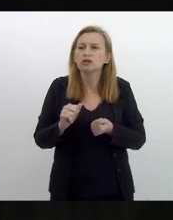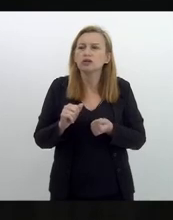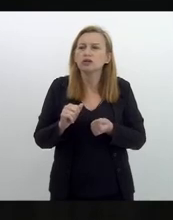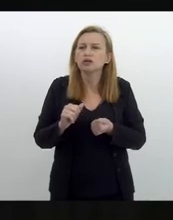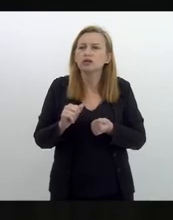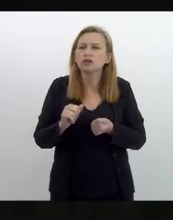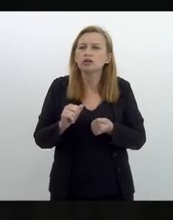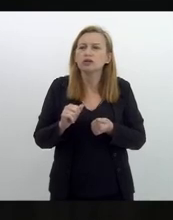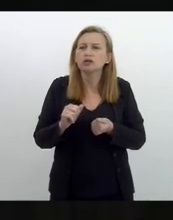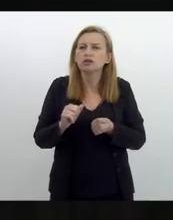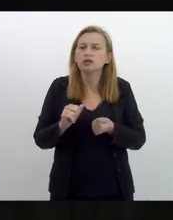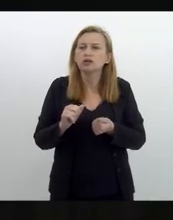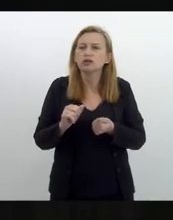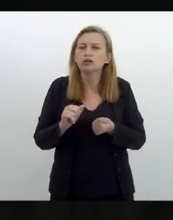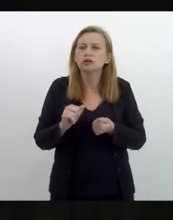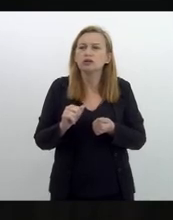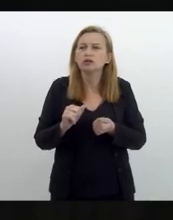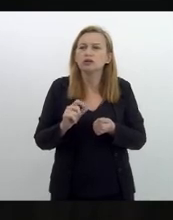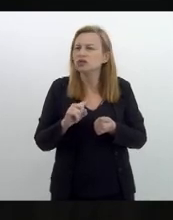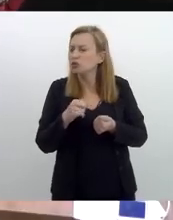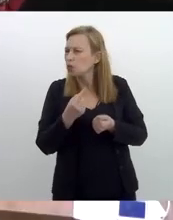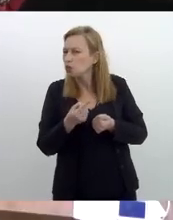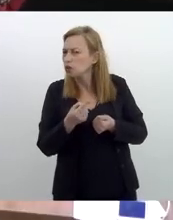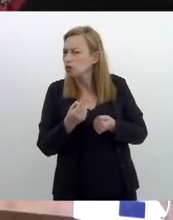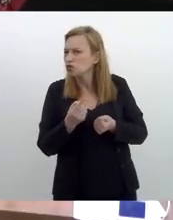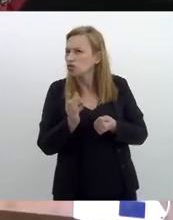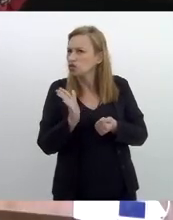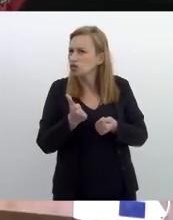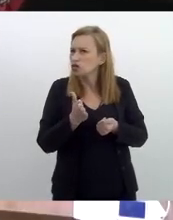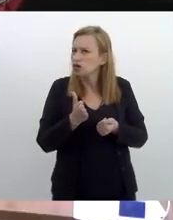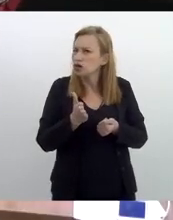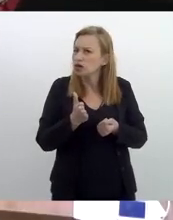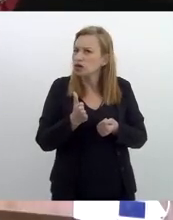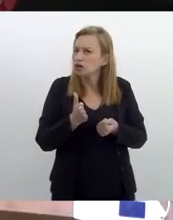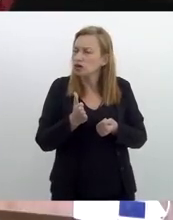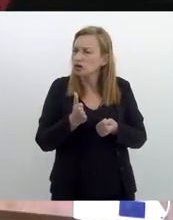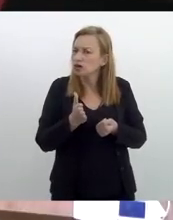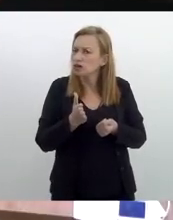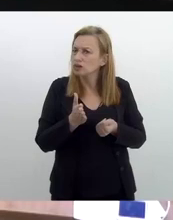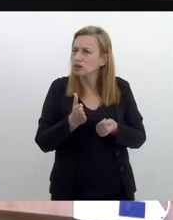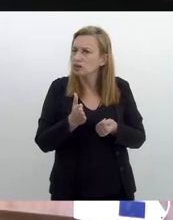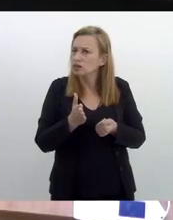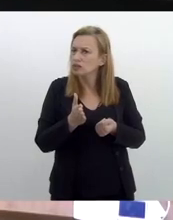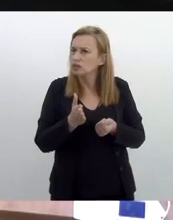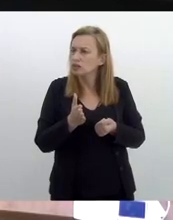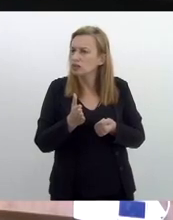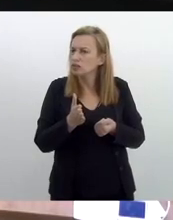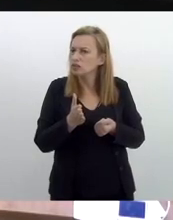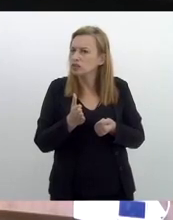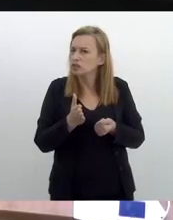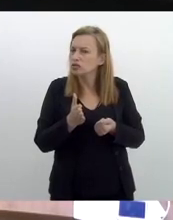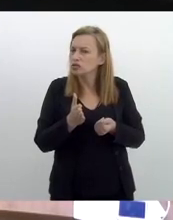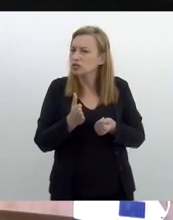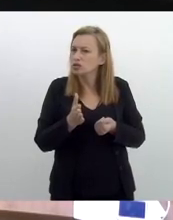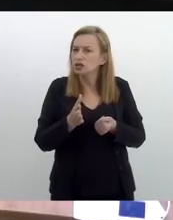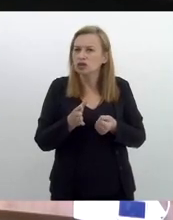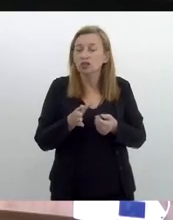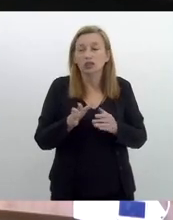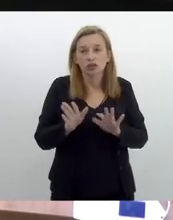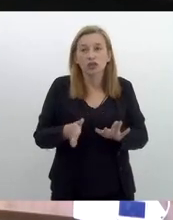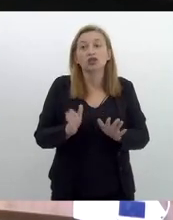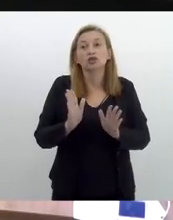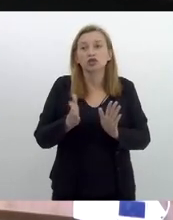tem outra redação já sempre sempre mas o acordo já está fora isso mas está no texto aqui pessoal